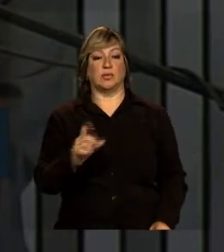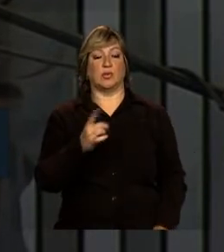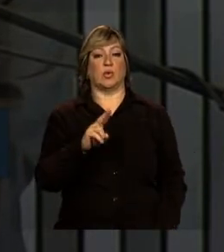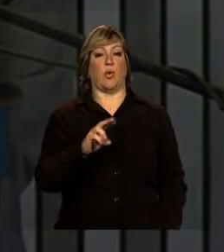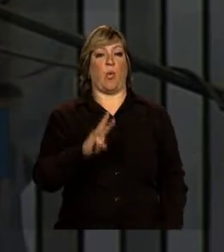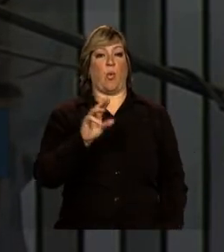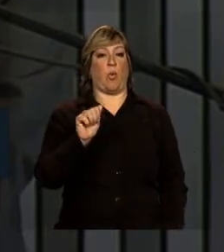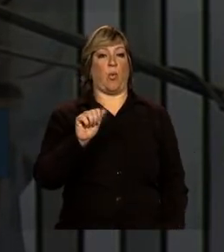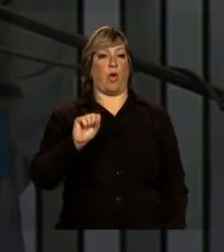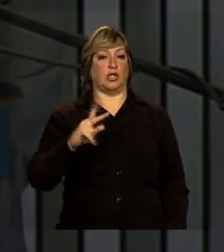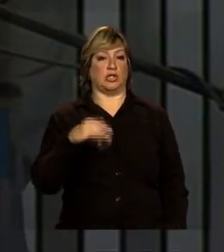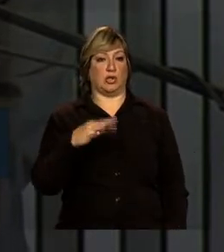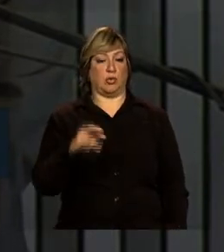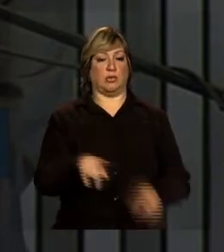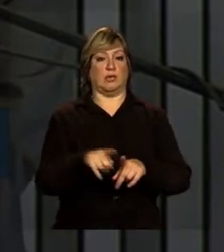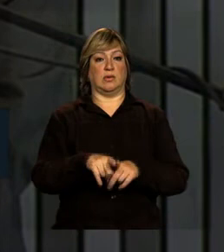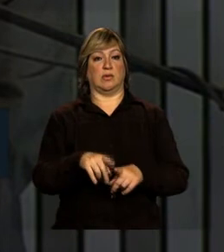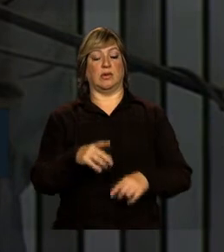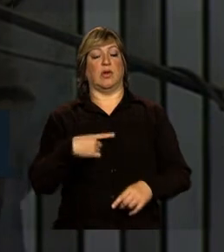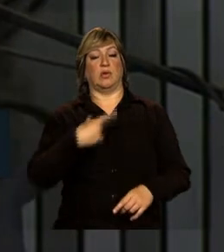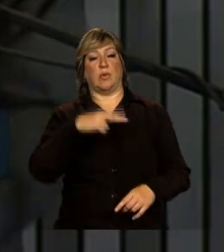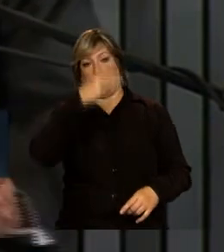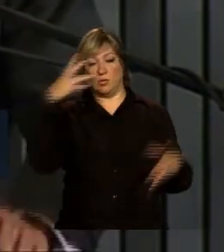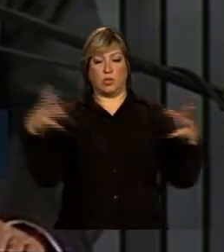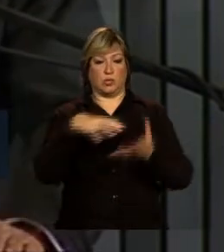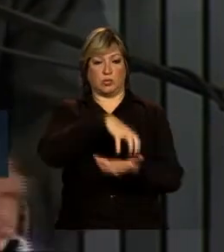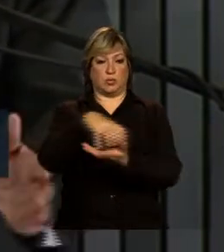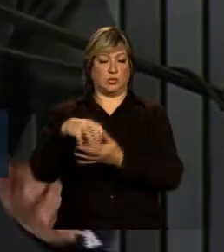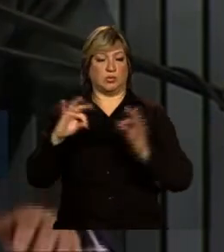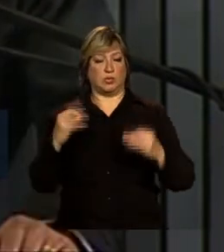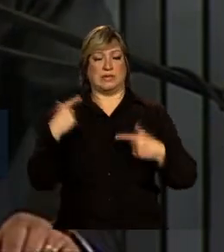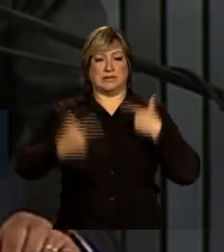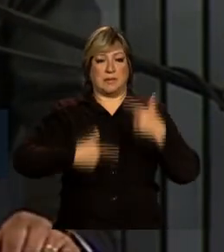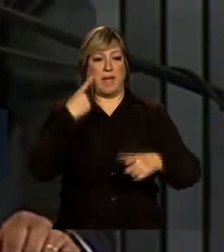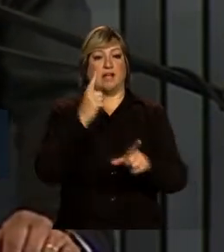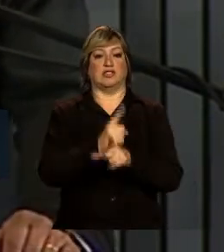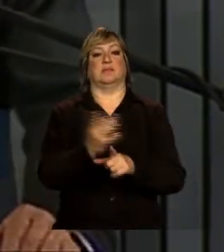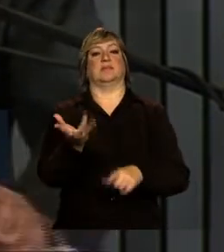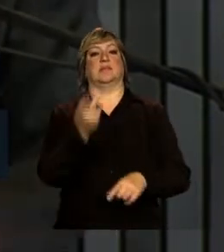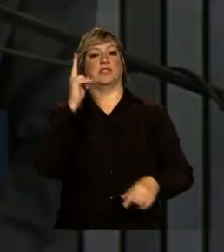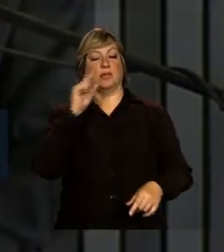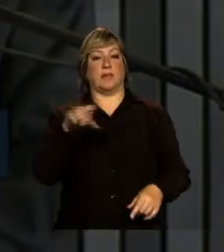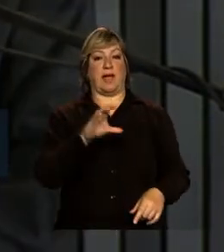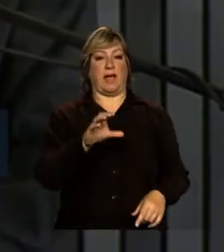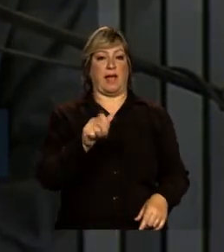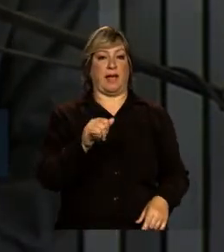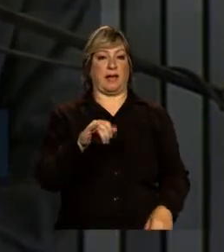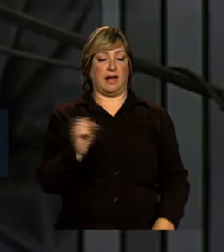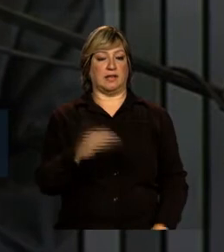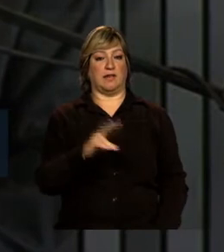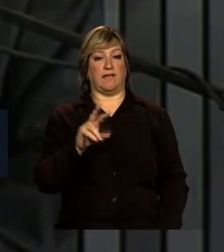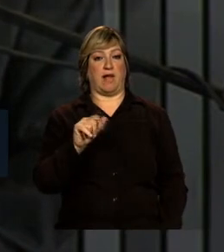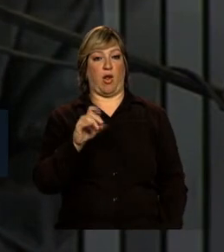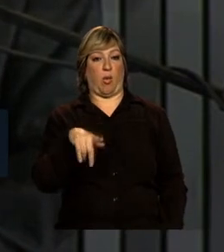e Dr. Alberto Silva e de todas as suas equipes ao longo dessa descoberta extraordinária. O Cais do Valongo,